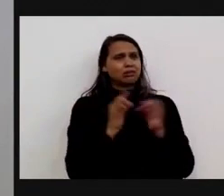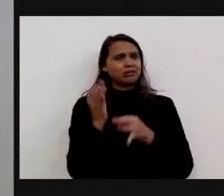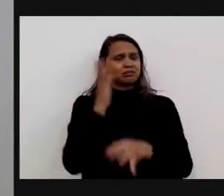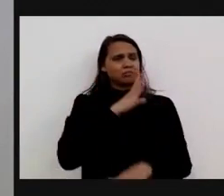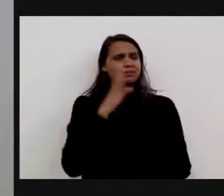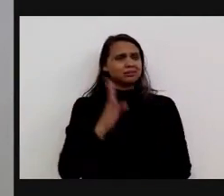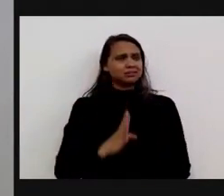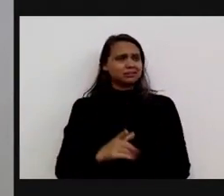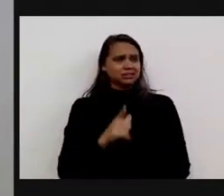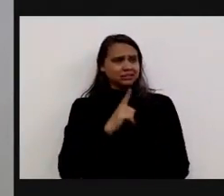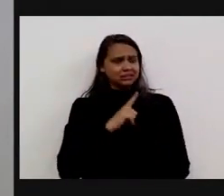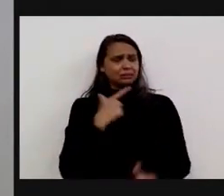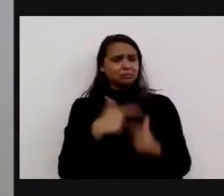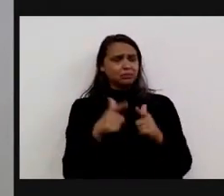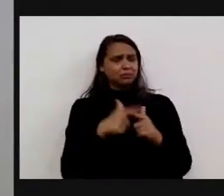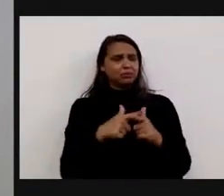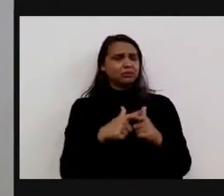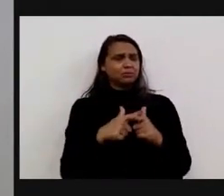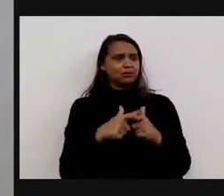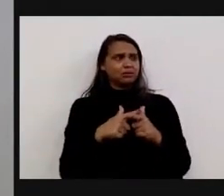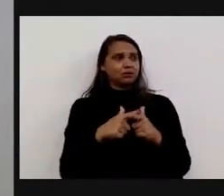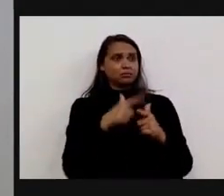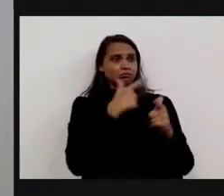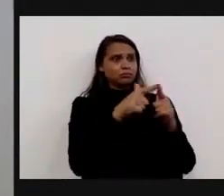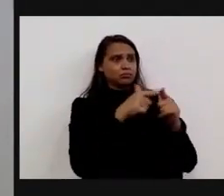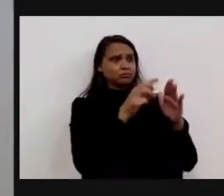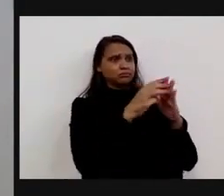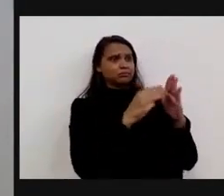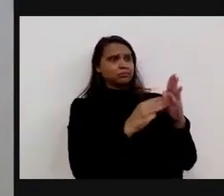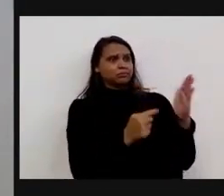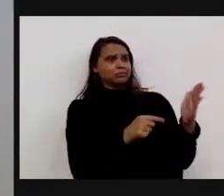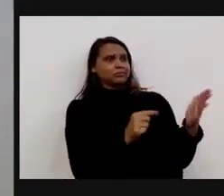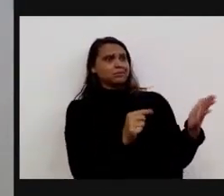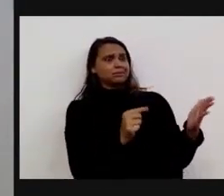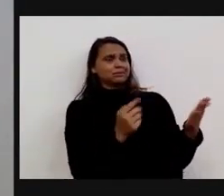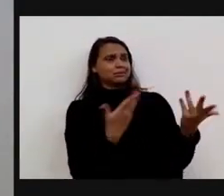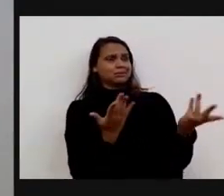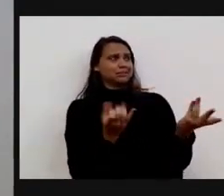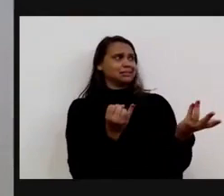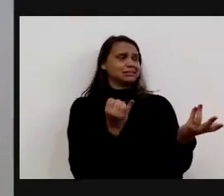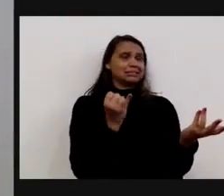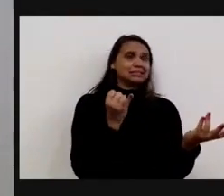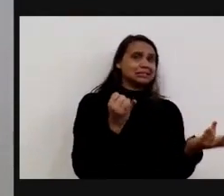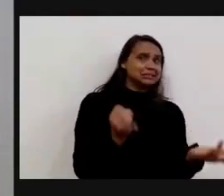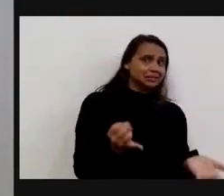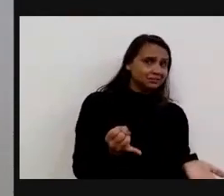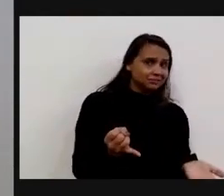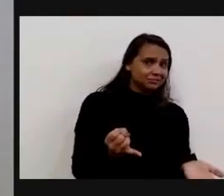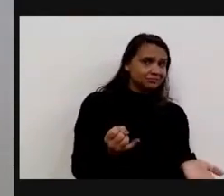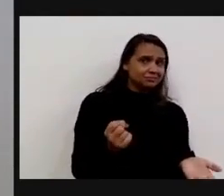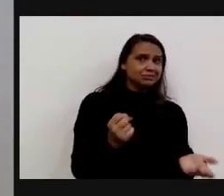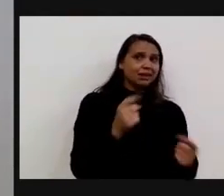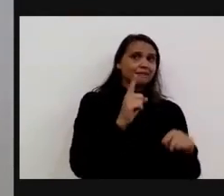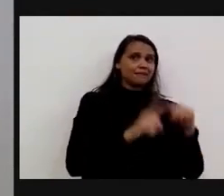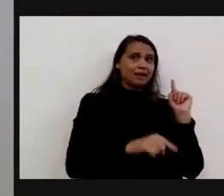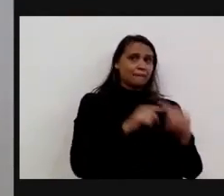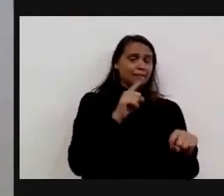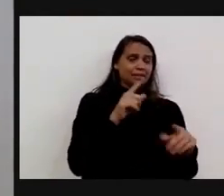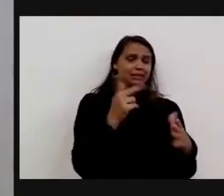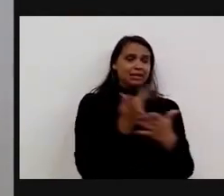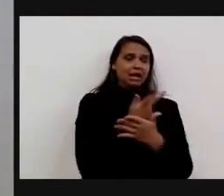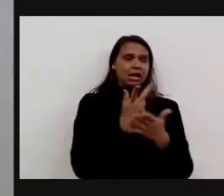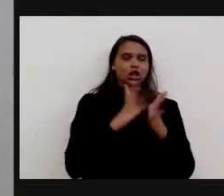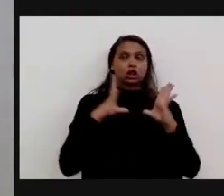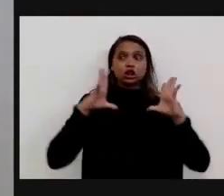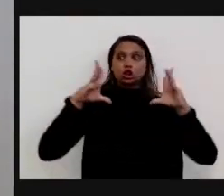as organizações públicas brasileiros têm esse problema será que o problema não é o método Será que não é a ferramenta que tá errado